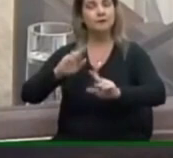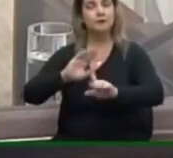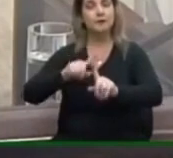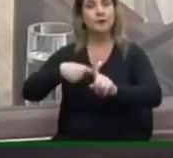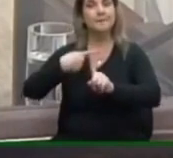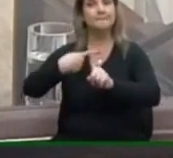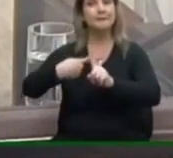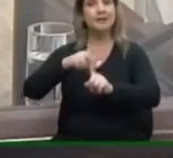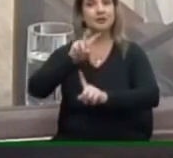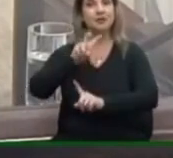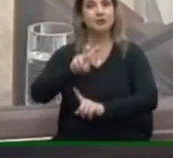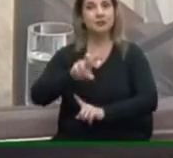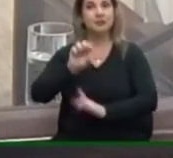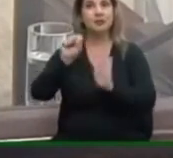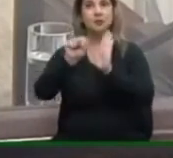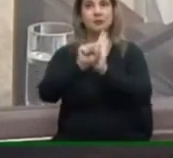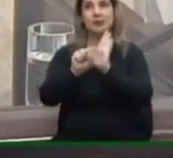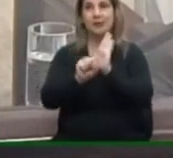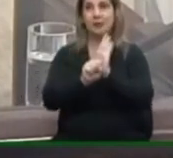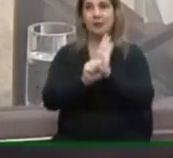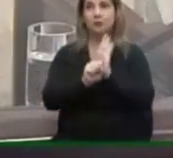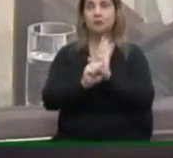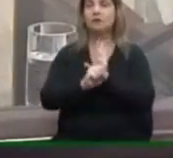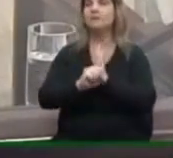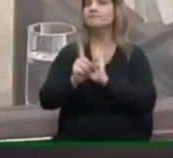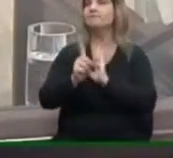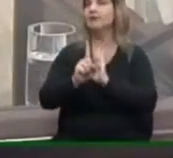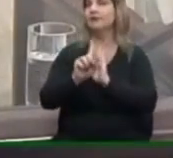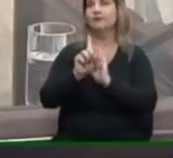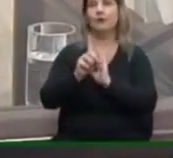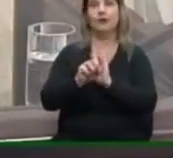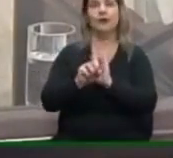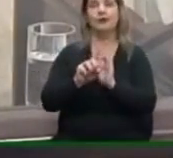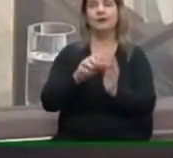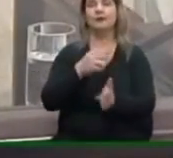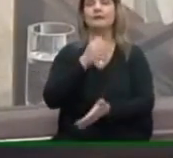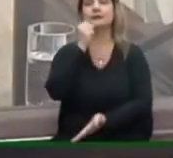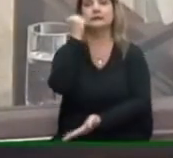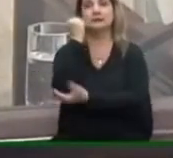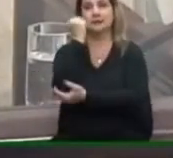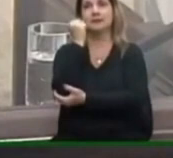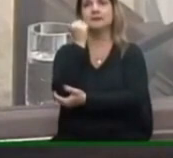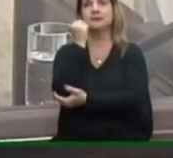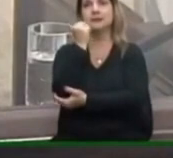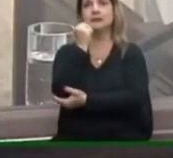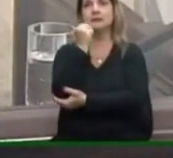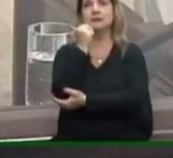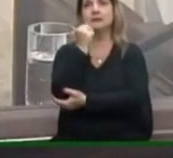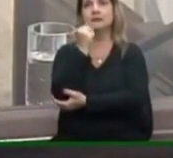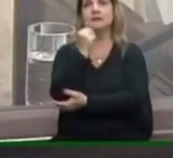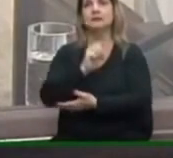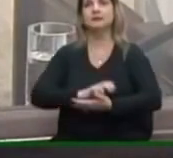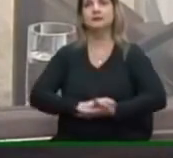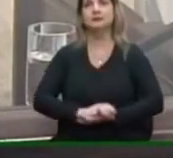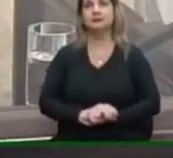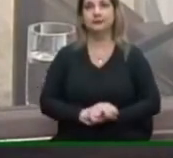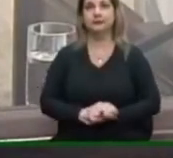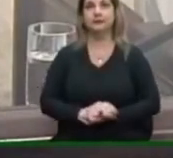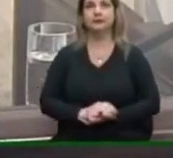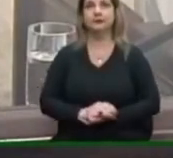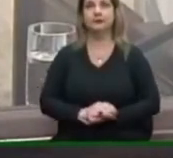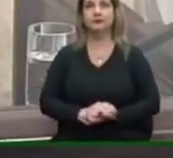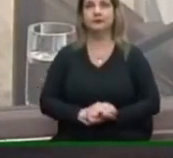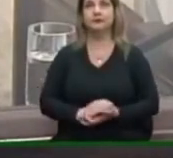mais de cinco séculos não foi sem resistência e eu quero referir aqui um